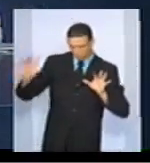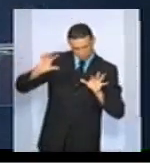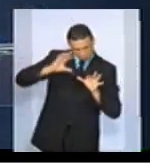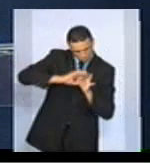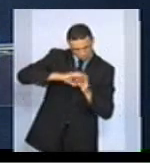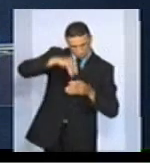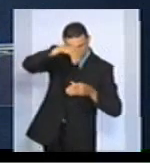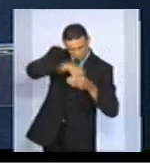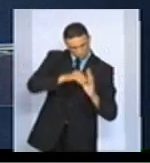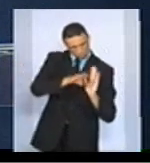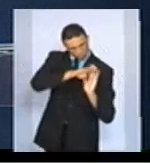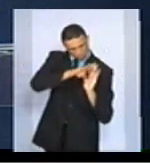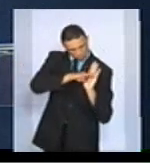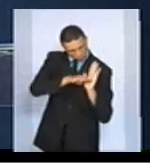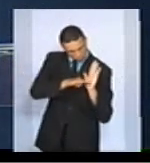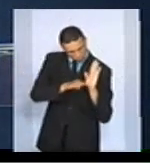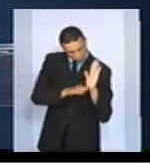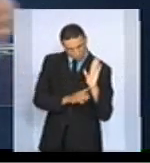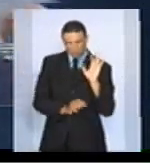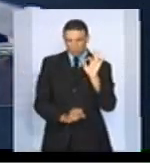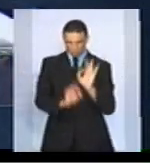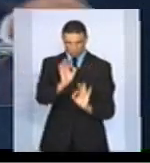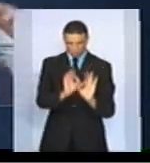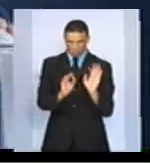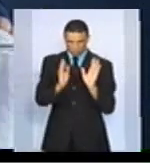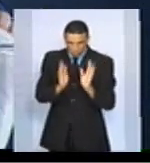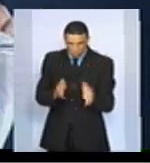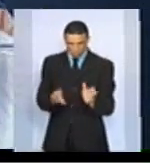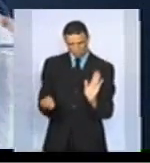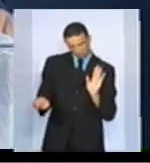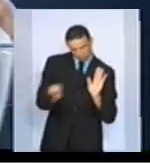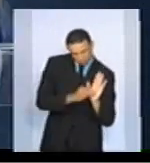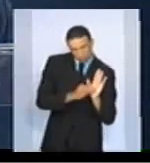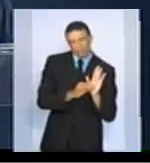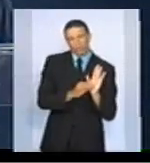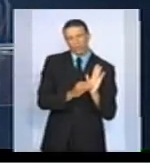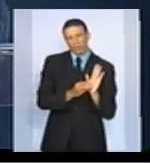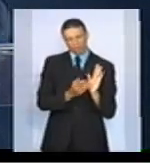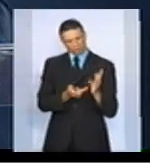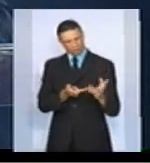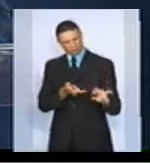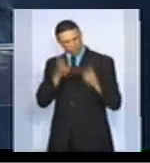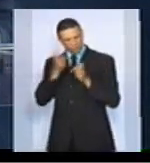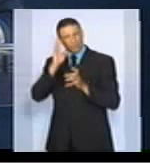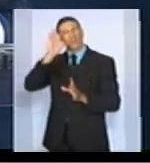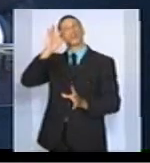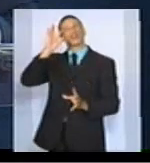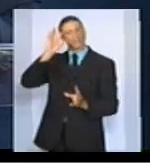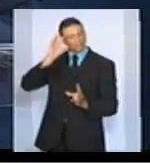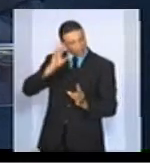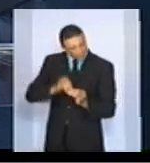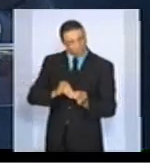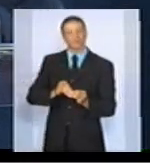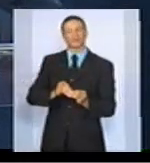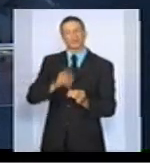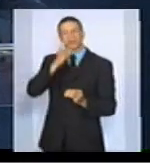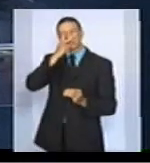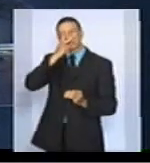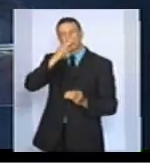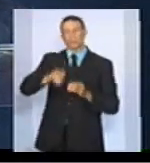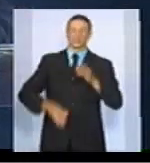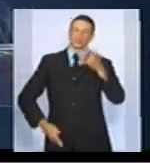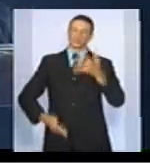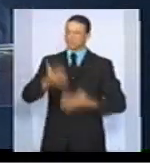particular as normas que vem sendo editadas pela agência o senhor chegar à conclusão de que essa intervenção mínima